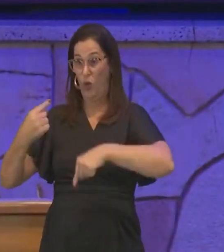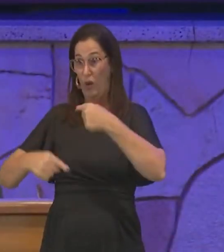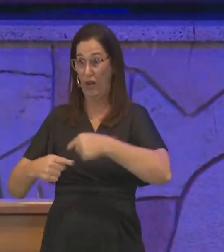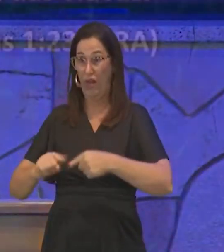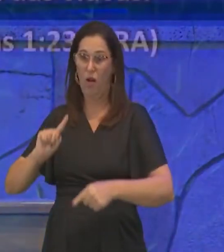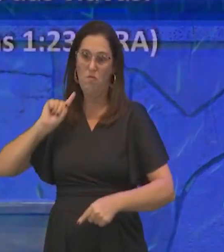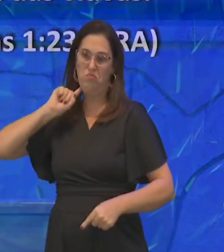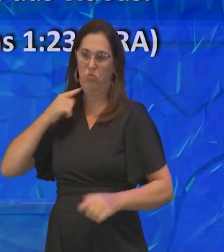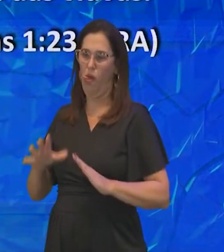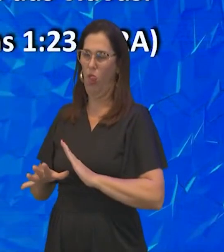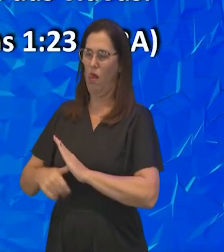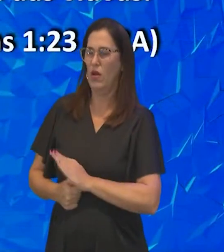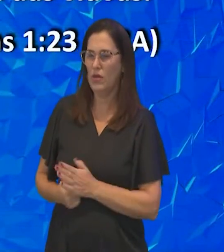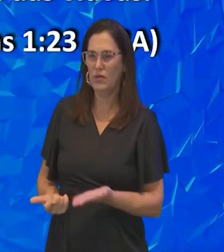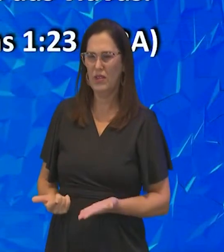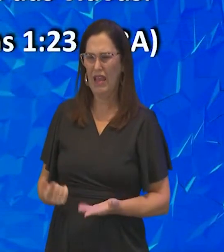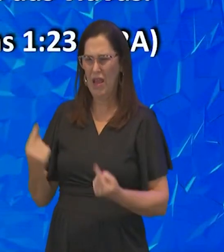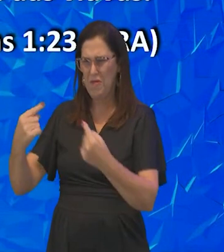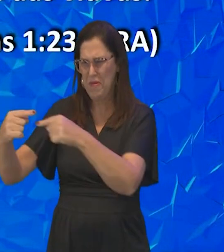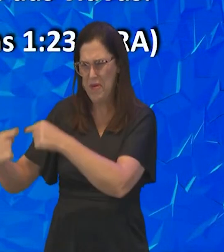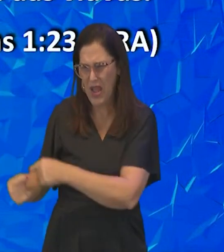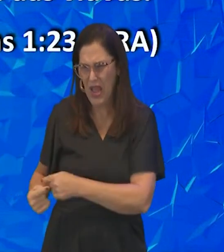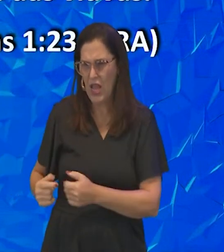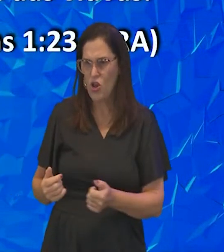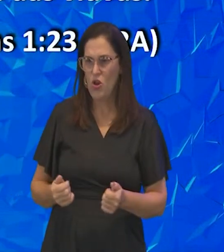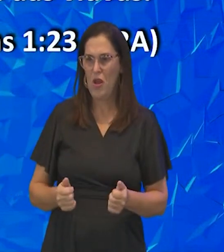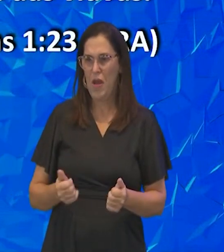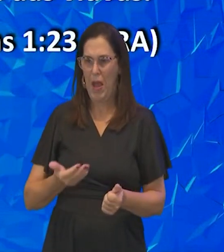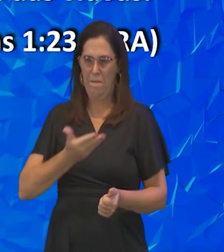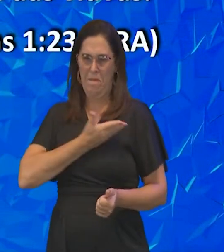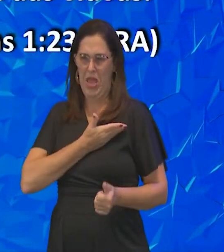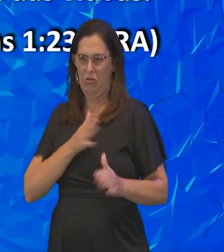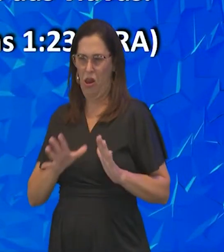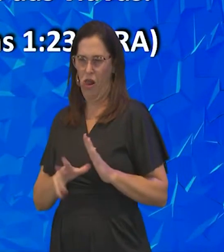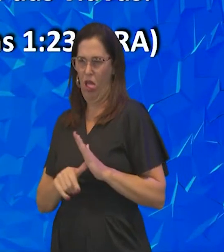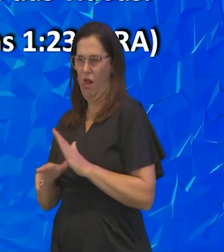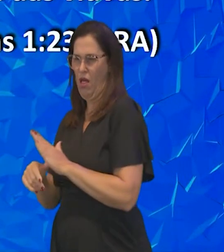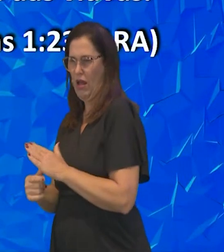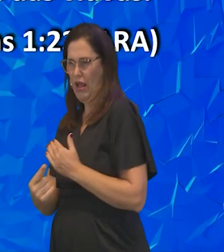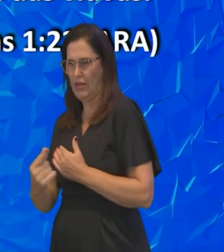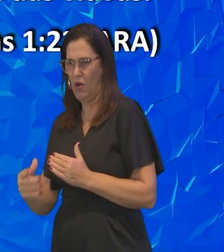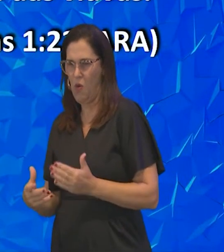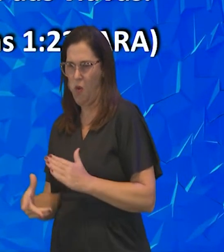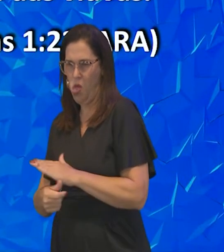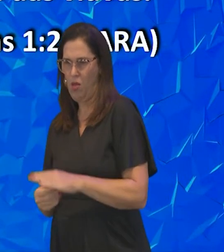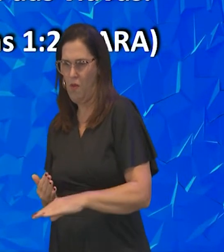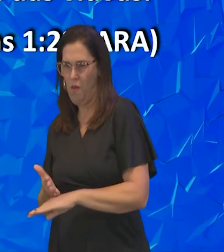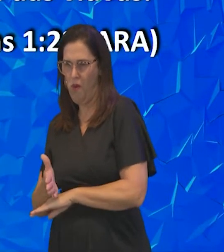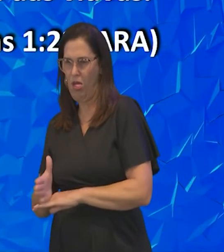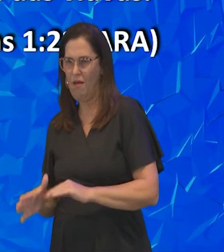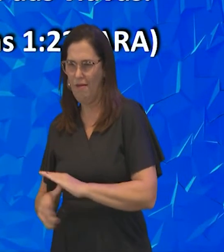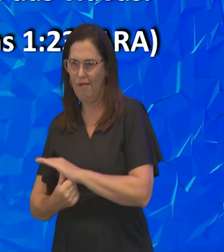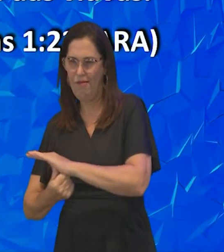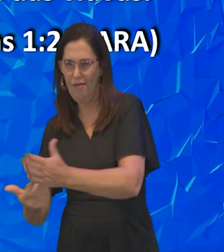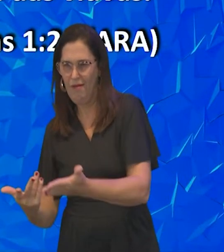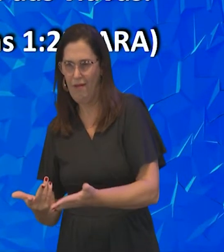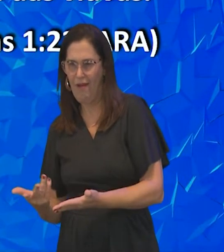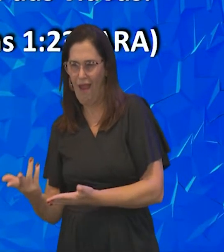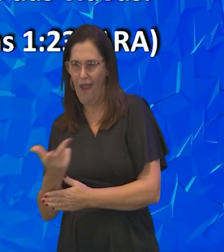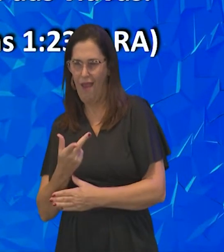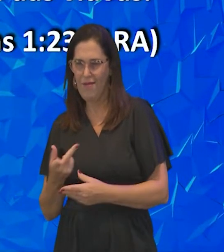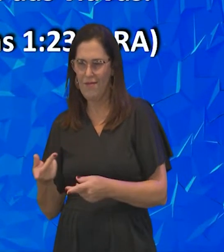são rebeldes e companheiros de ladrões. Cada um deles ama o suborno e corre atrás de